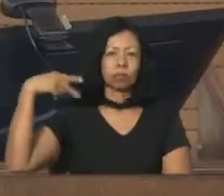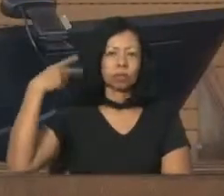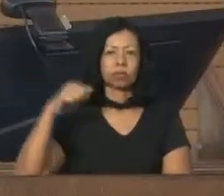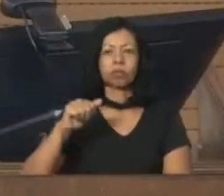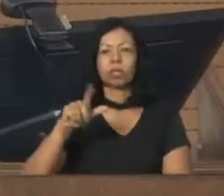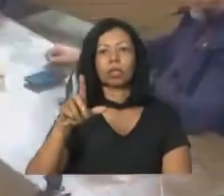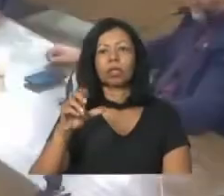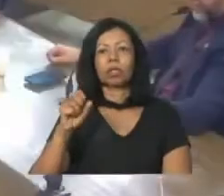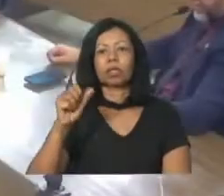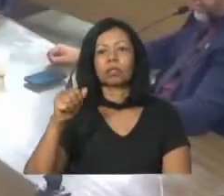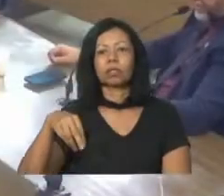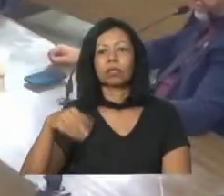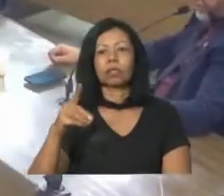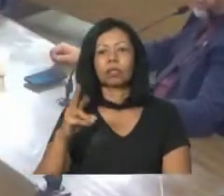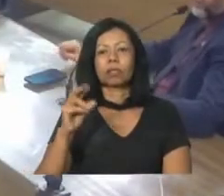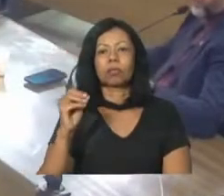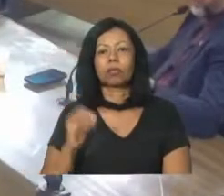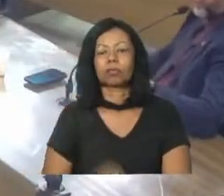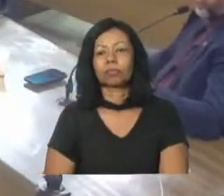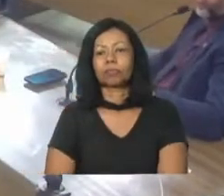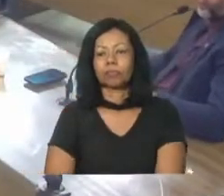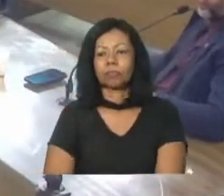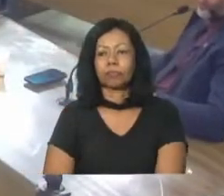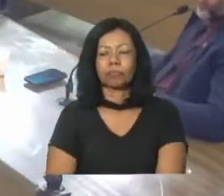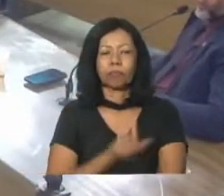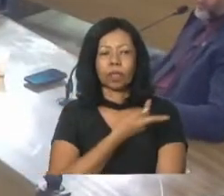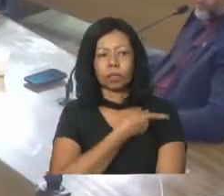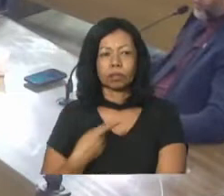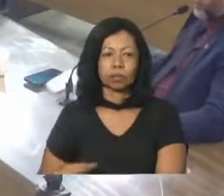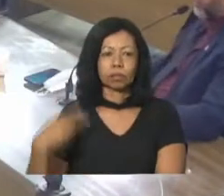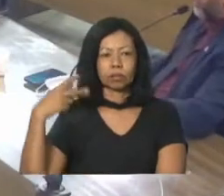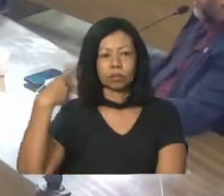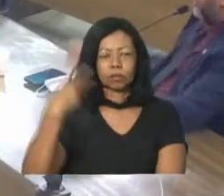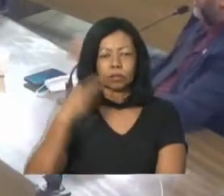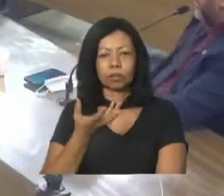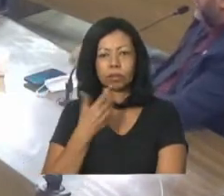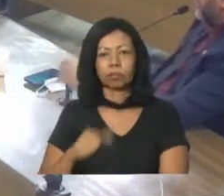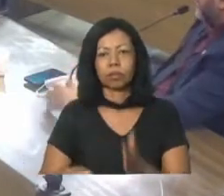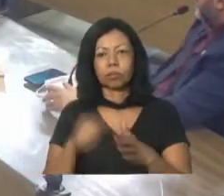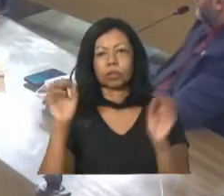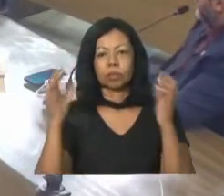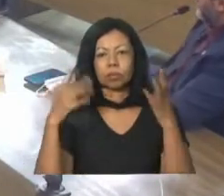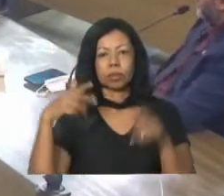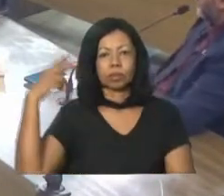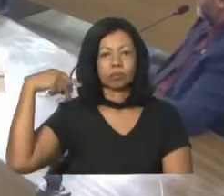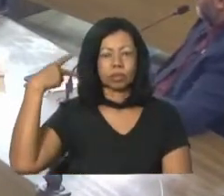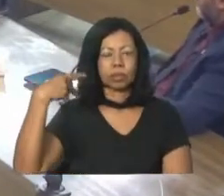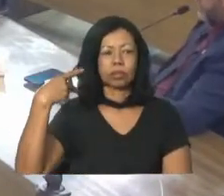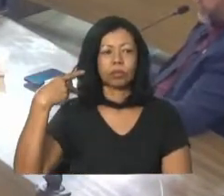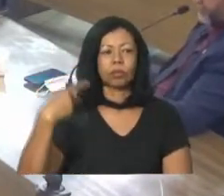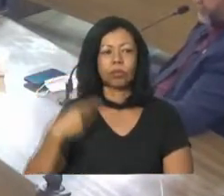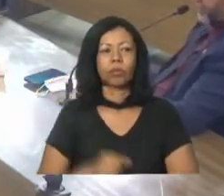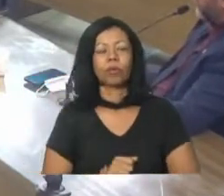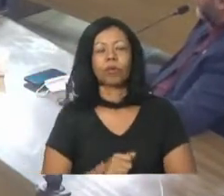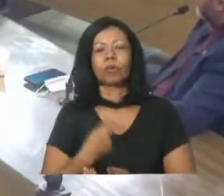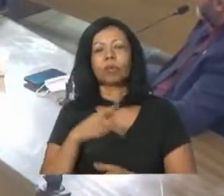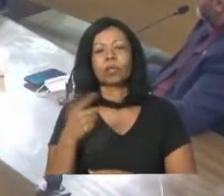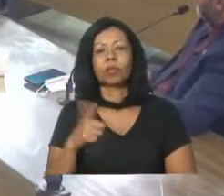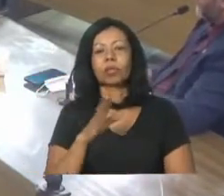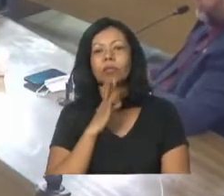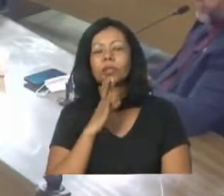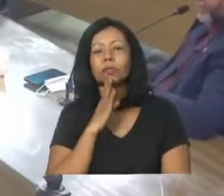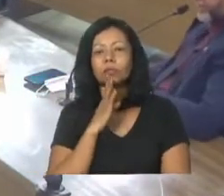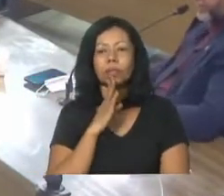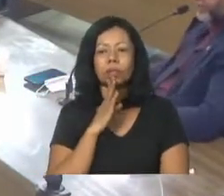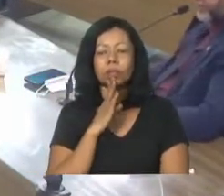Alessandro. Senhor presidente, novos vereadores, quero primeiramente parabenizar o vereador pelo reconhecimento,